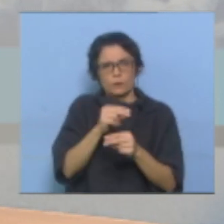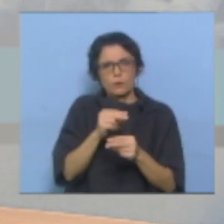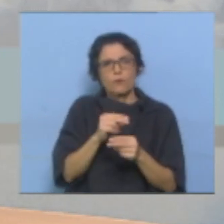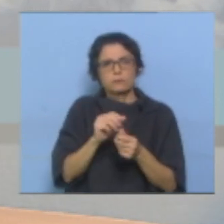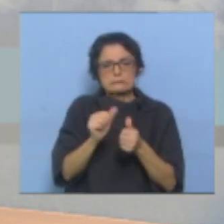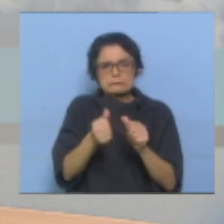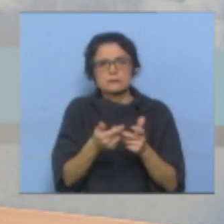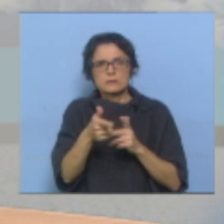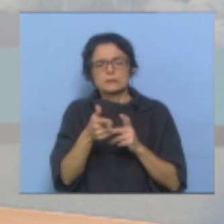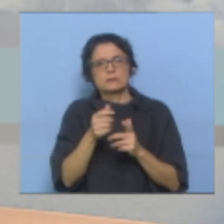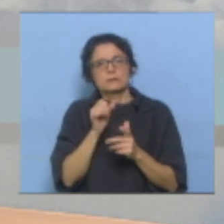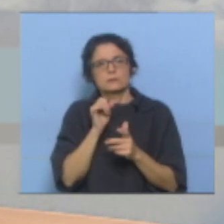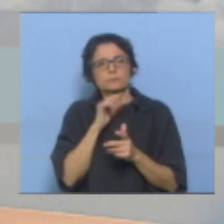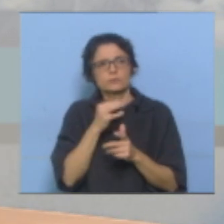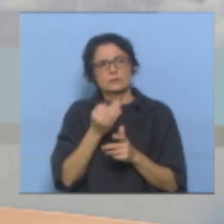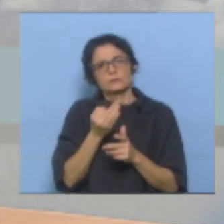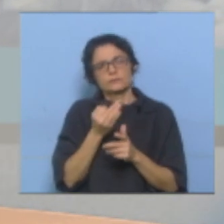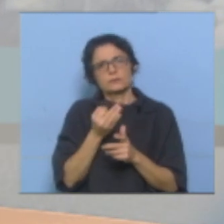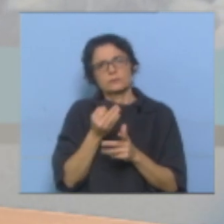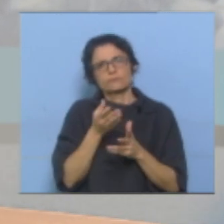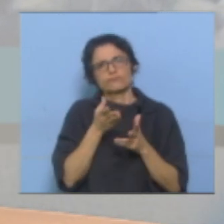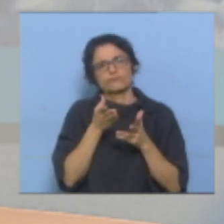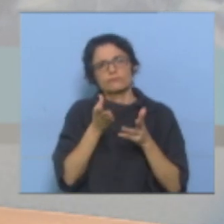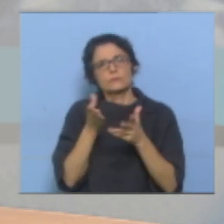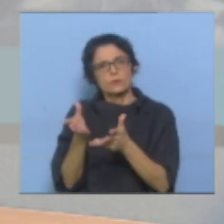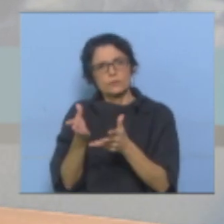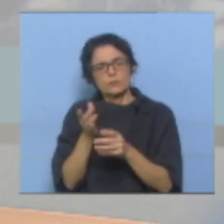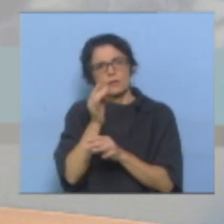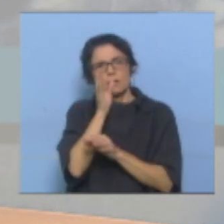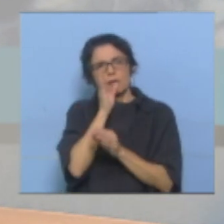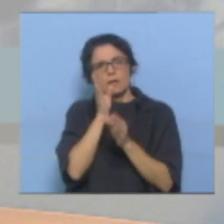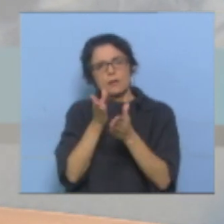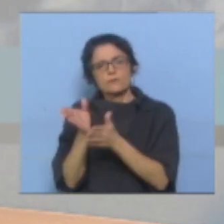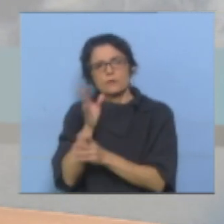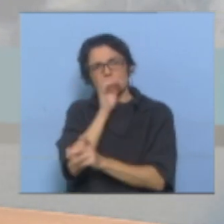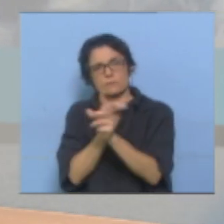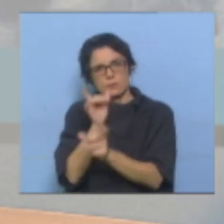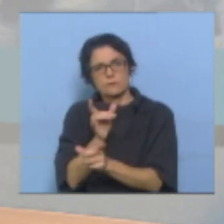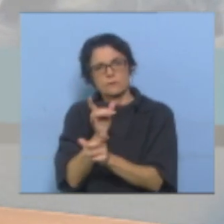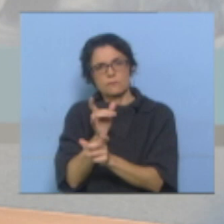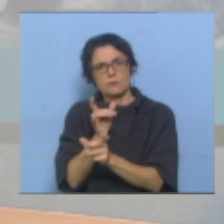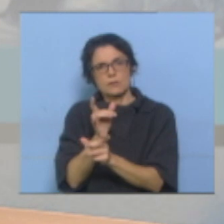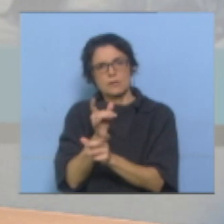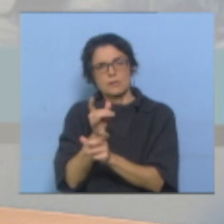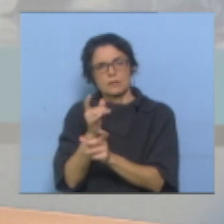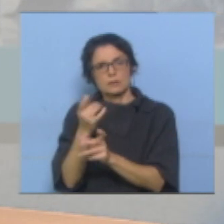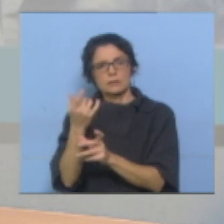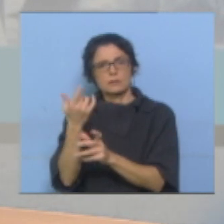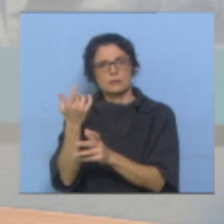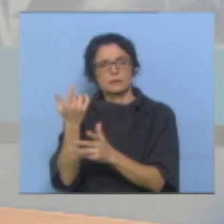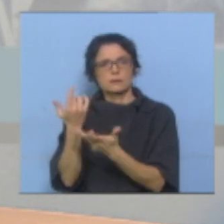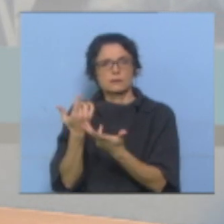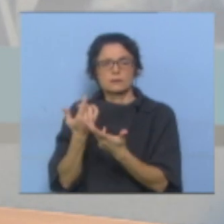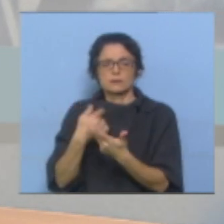resgate quer àqueles que foram agredidos, quer aos agressores, porque uns e outros precisam de